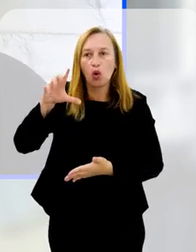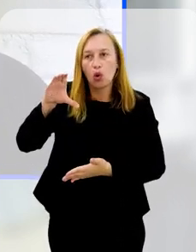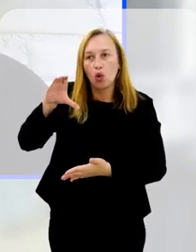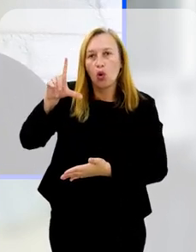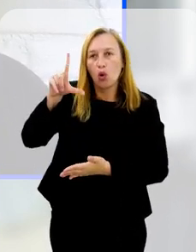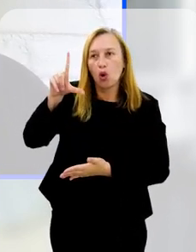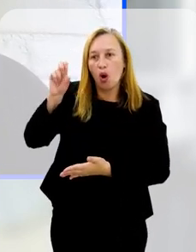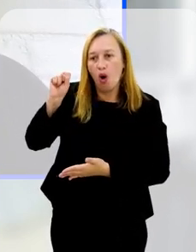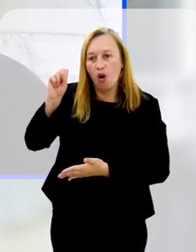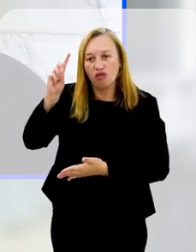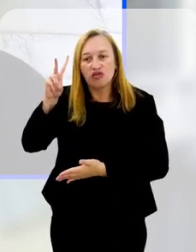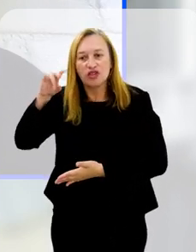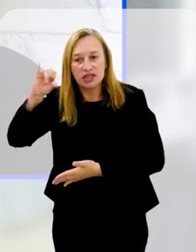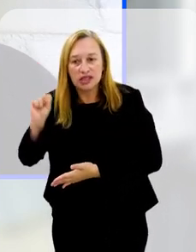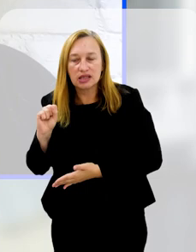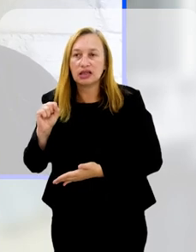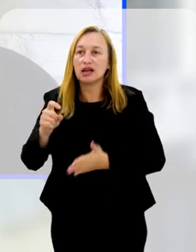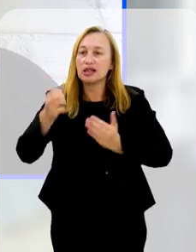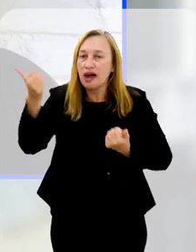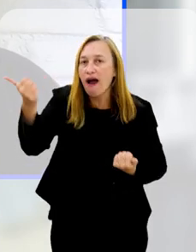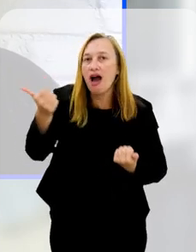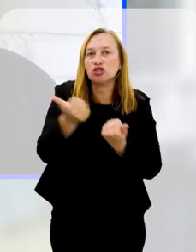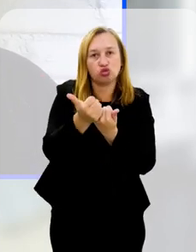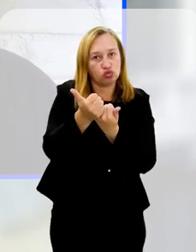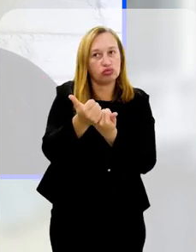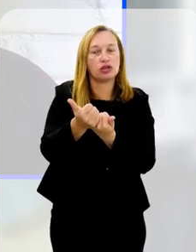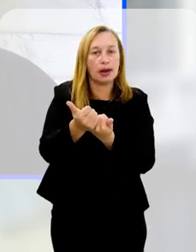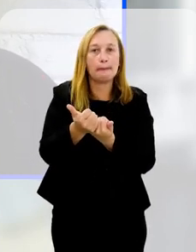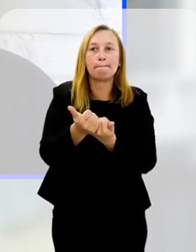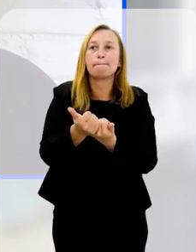trouxe esse grande benefício para